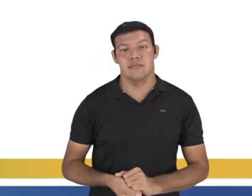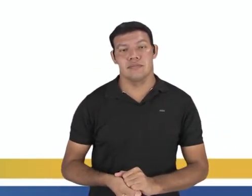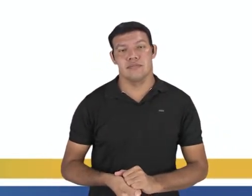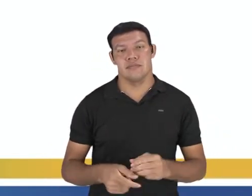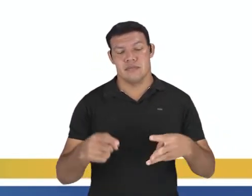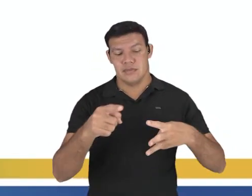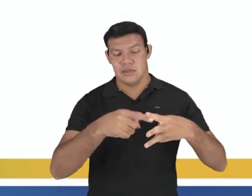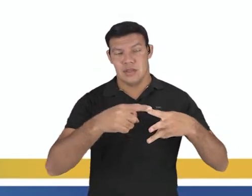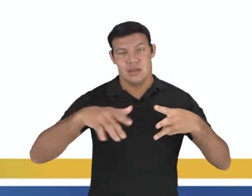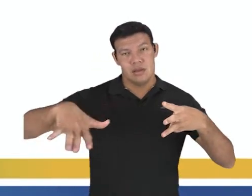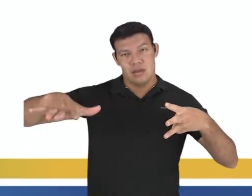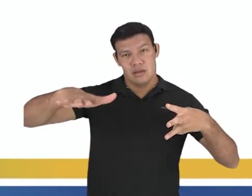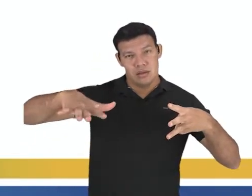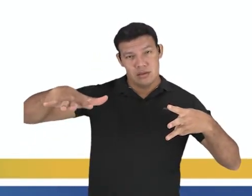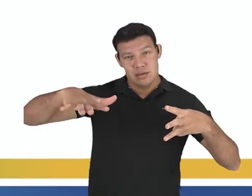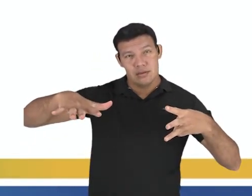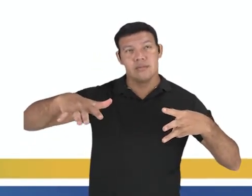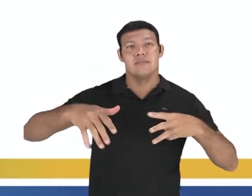setores